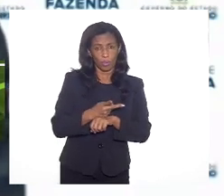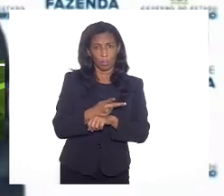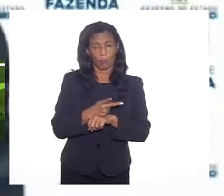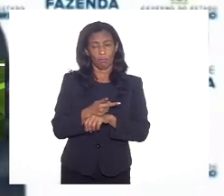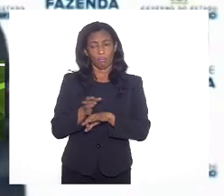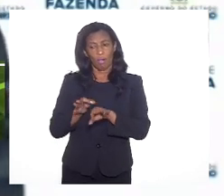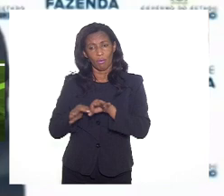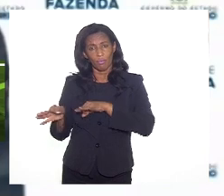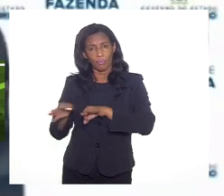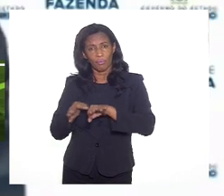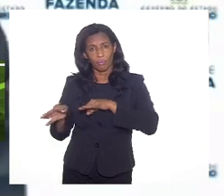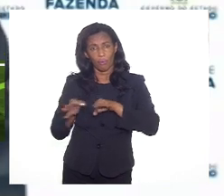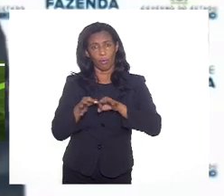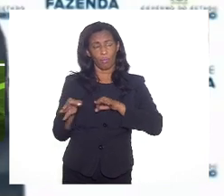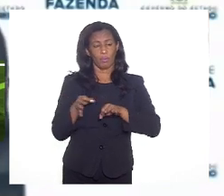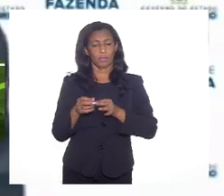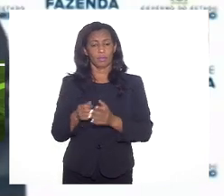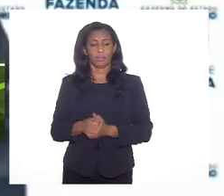essa forma